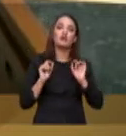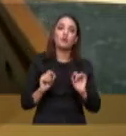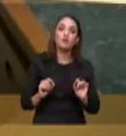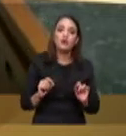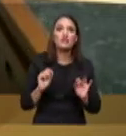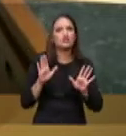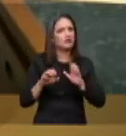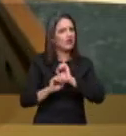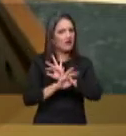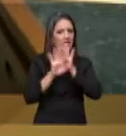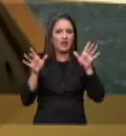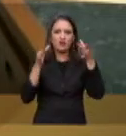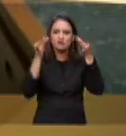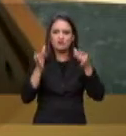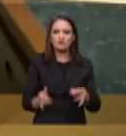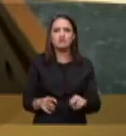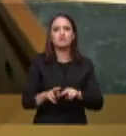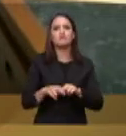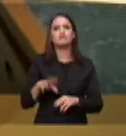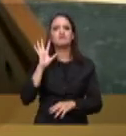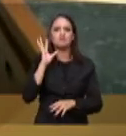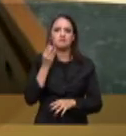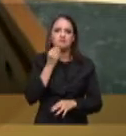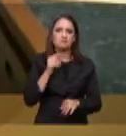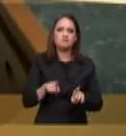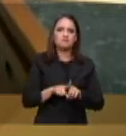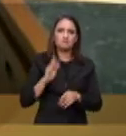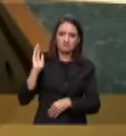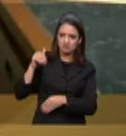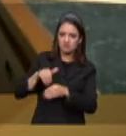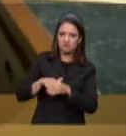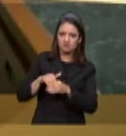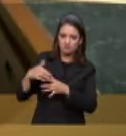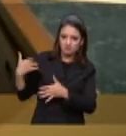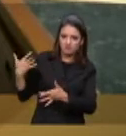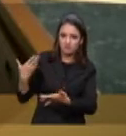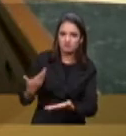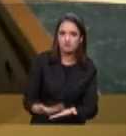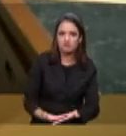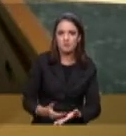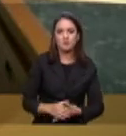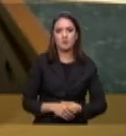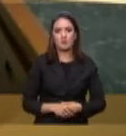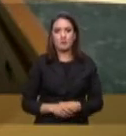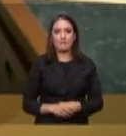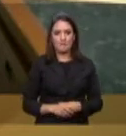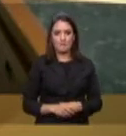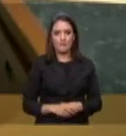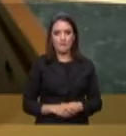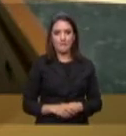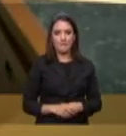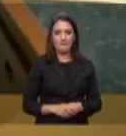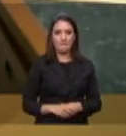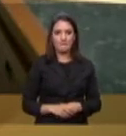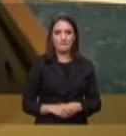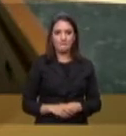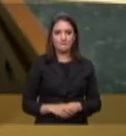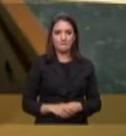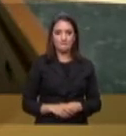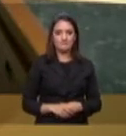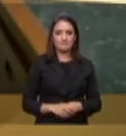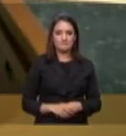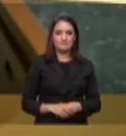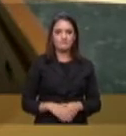ficaram perfeitamente claras pela atomização de votos que se deu logo após o voto de Vossa Excelência, ministro presidente, com o voto do